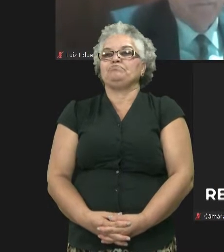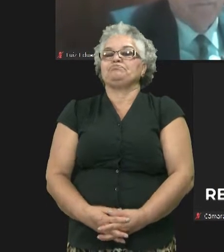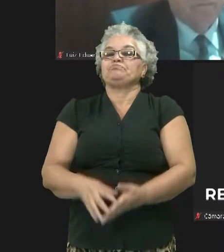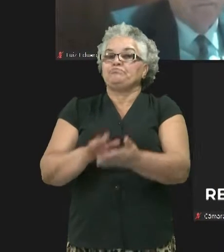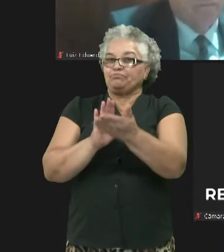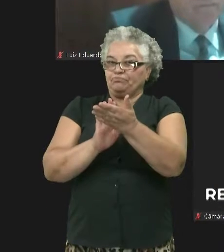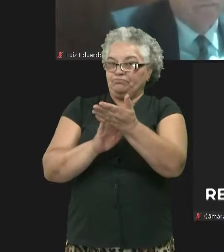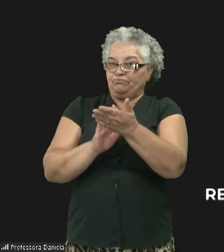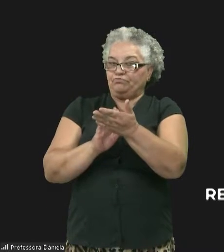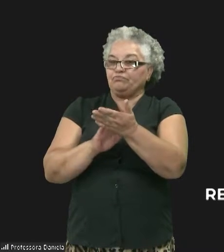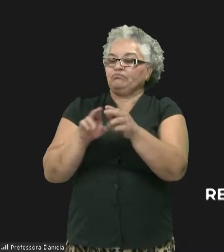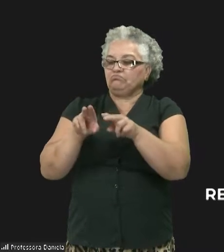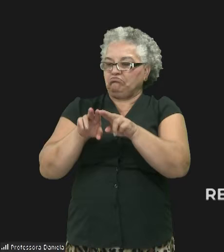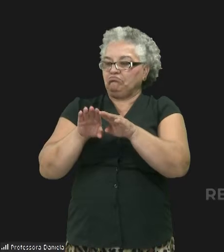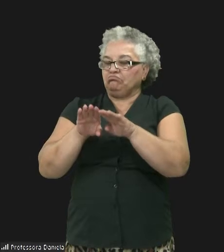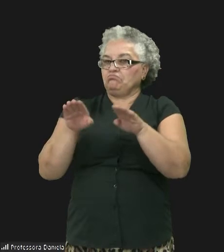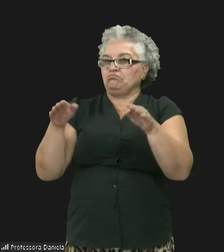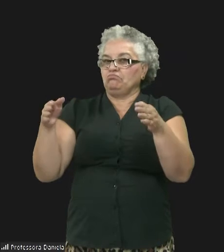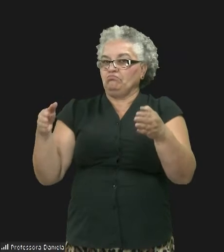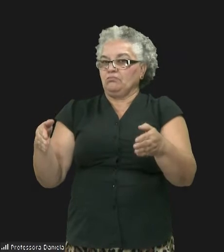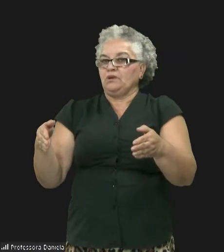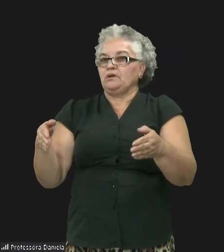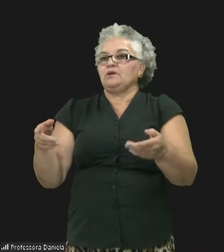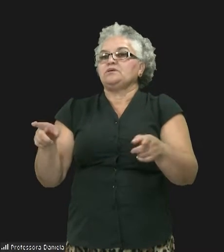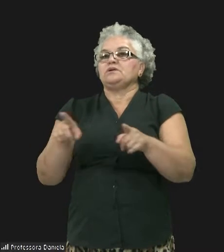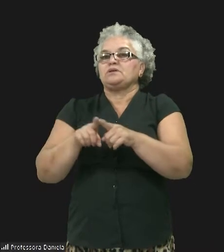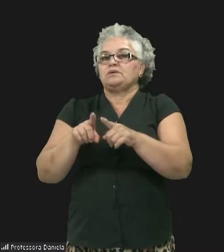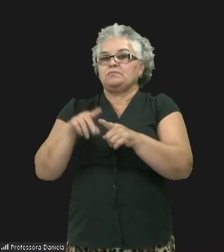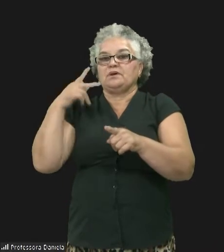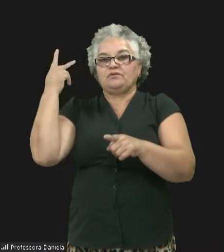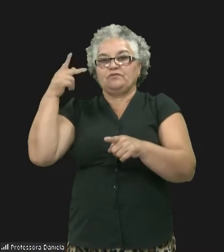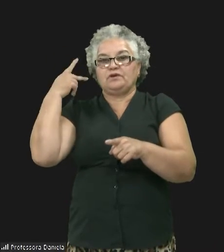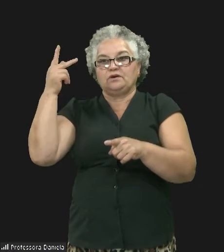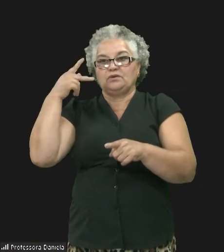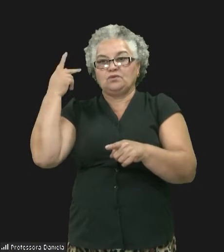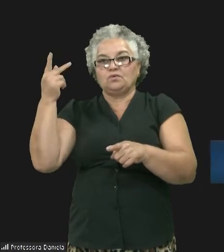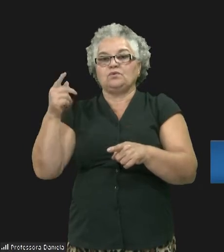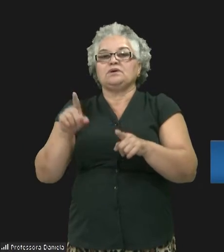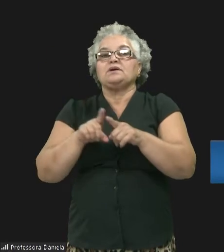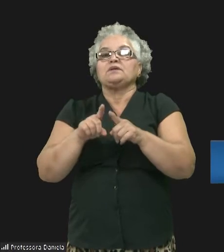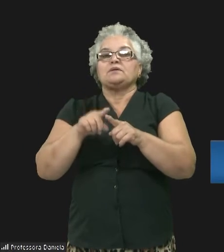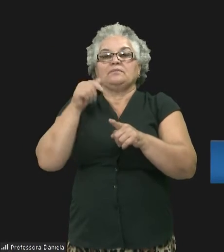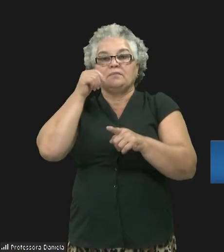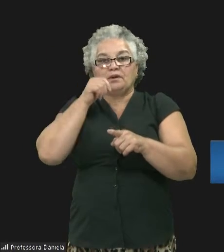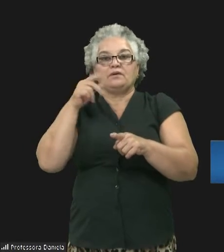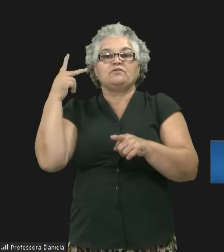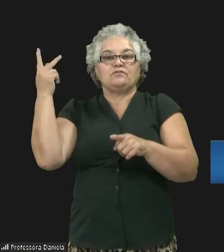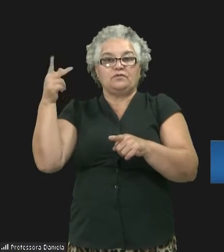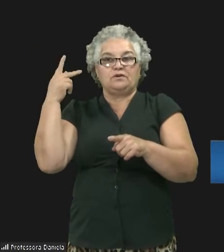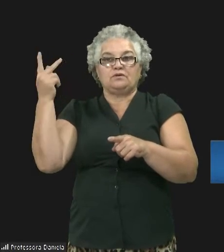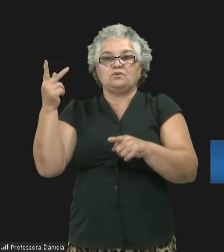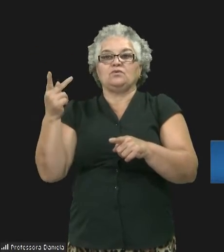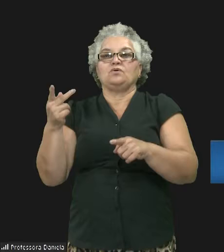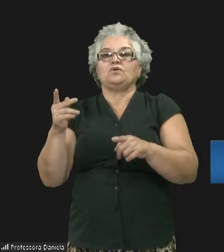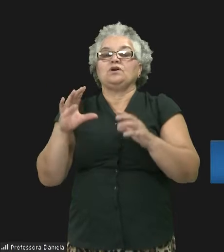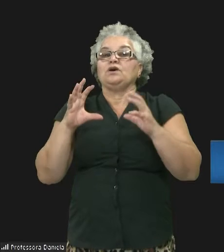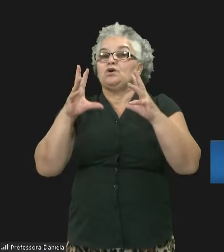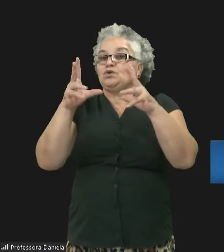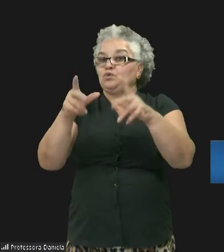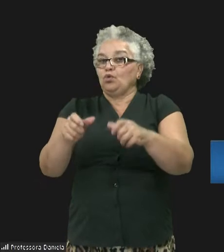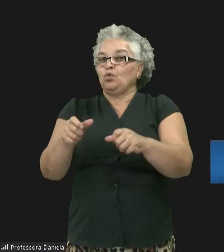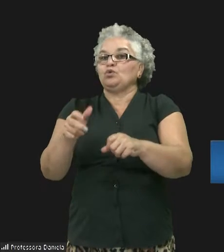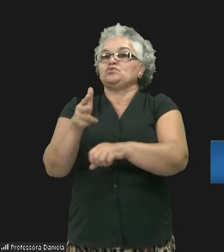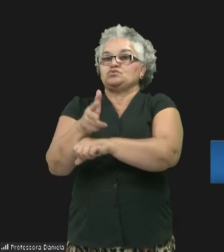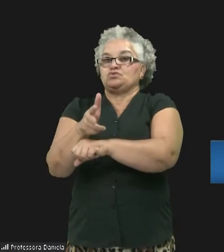cumprimentar a mesa diretora, cumprimentar os nobres pares, cumprimentar a vereadora e os colegas que estão fazendo sessão